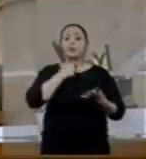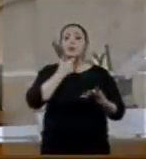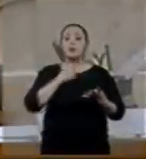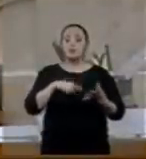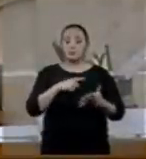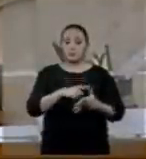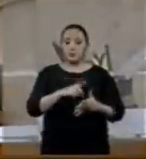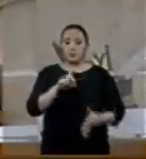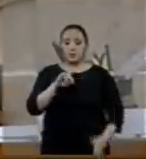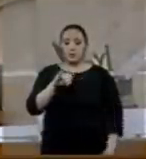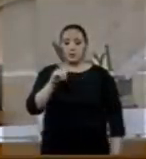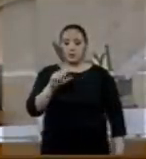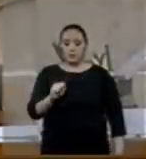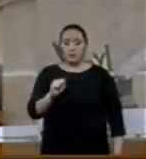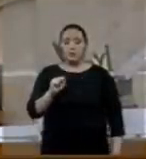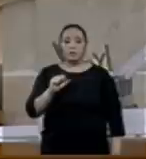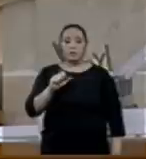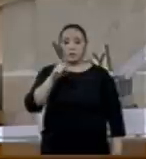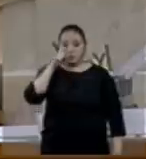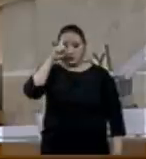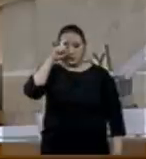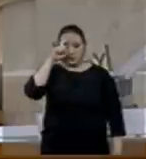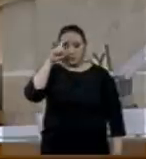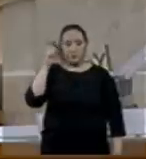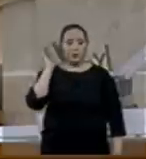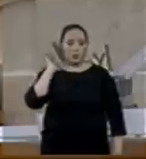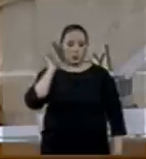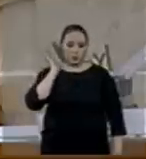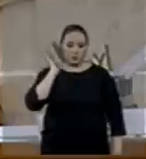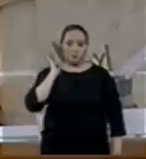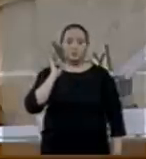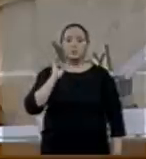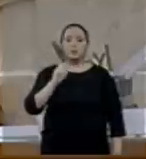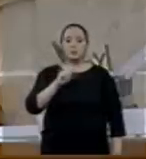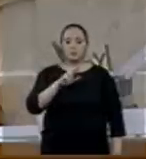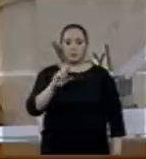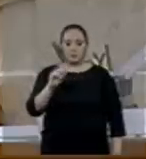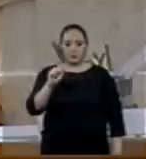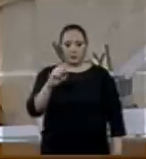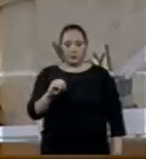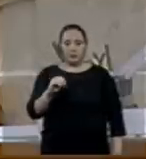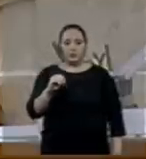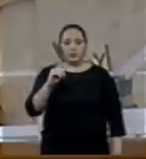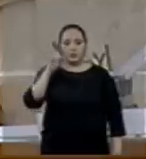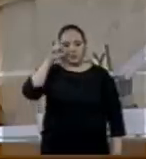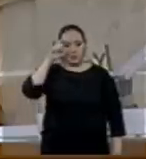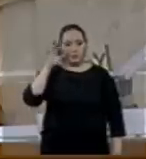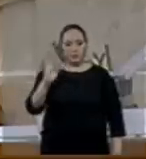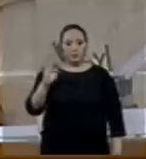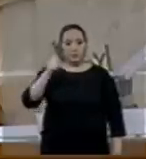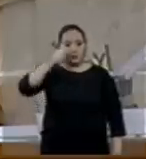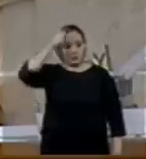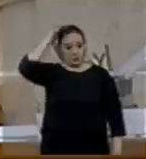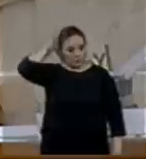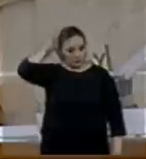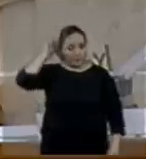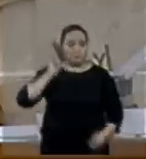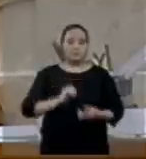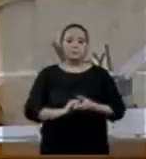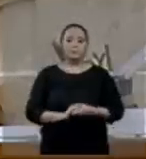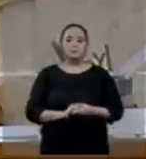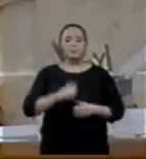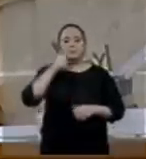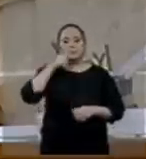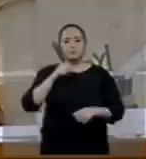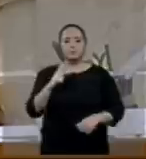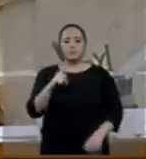Lewandowski, Dias Toffoli, Luiz Fux, Rosa Weber, Roberto Barroso, Edson Fachin e Alexandre de Moraes.